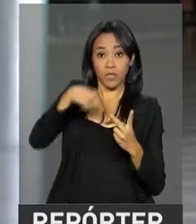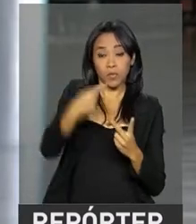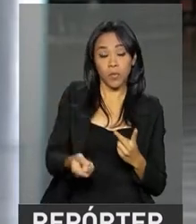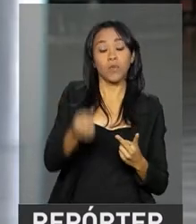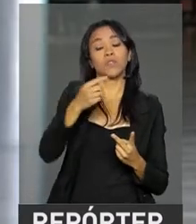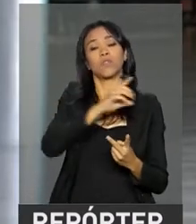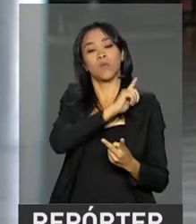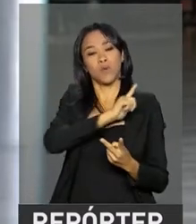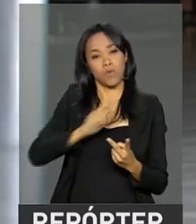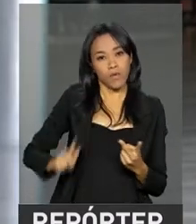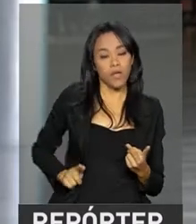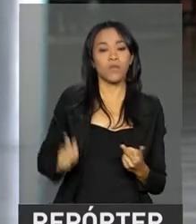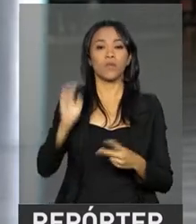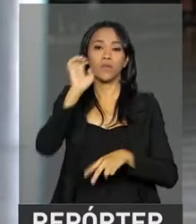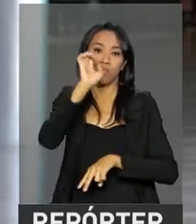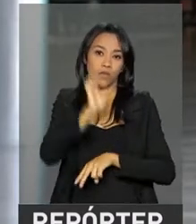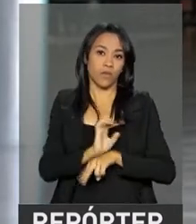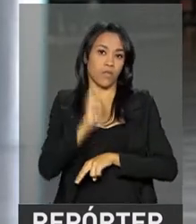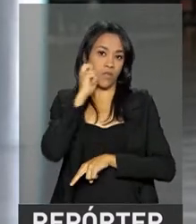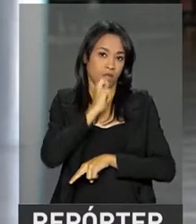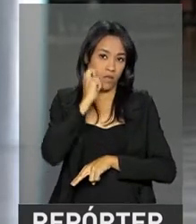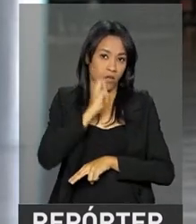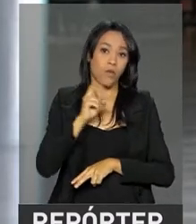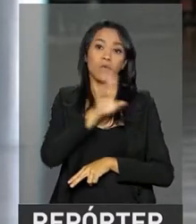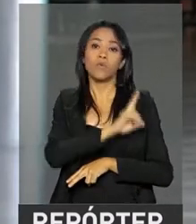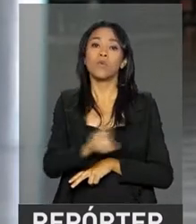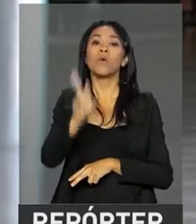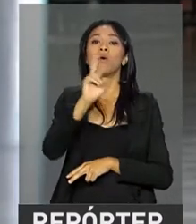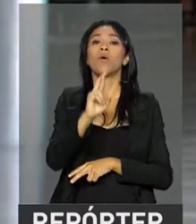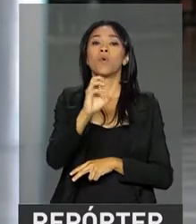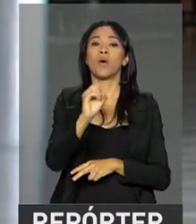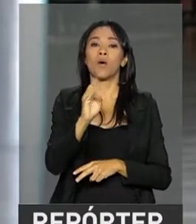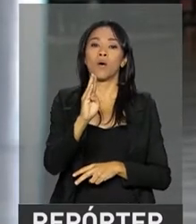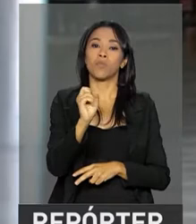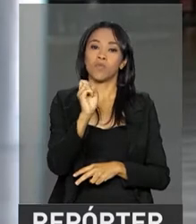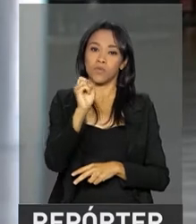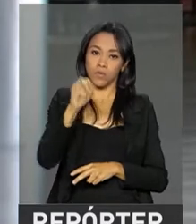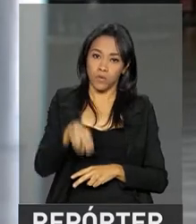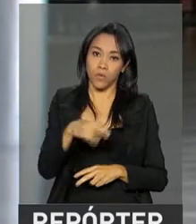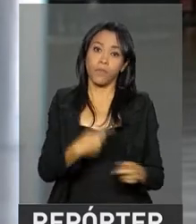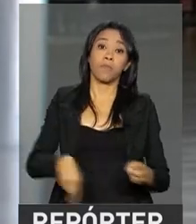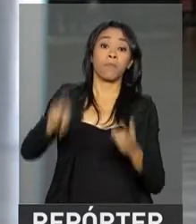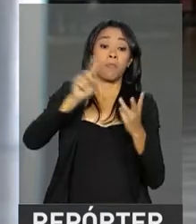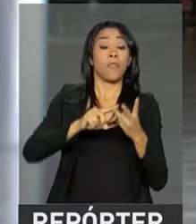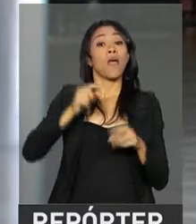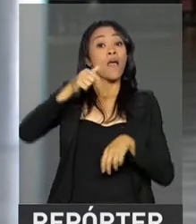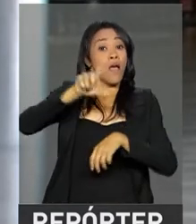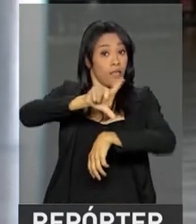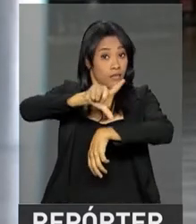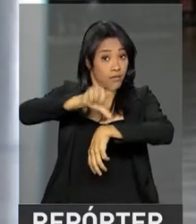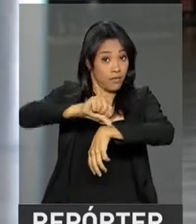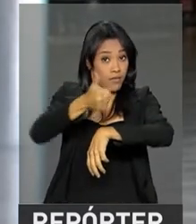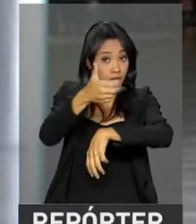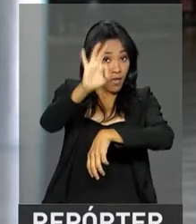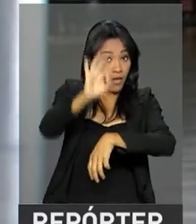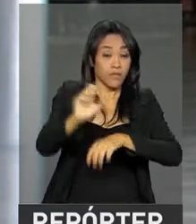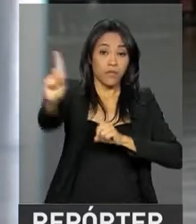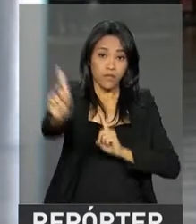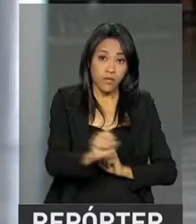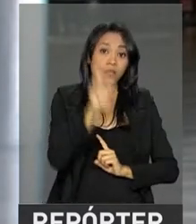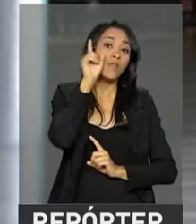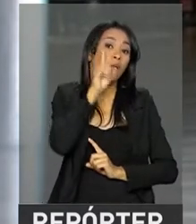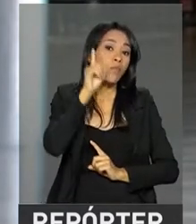governador do rio grande do norte robinson faria agora às 10 horas o presidente recebe deputado zé silva